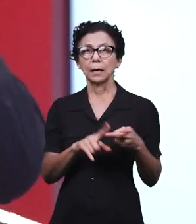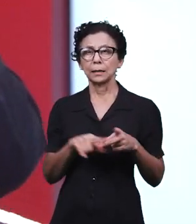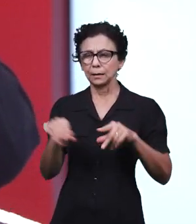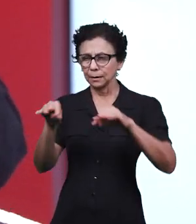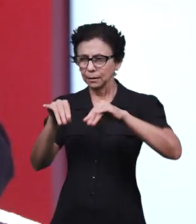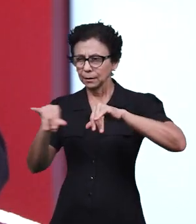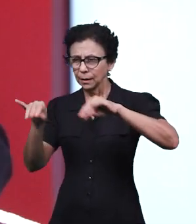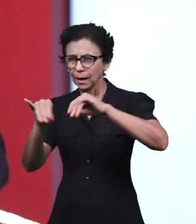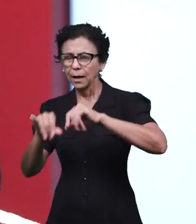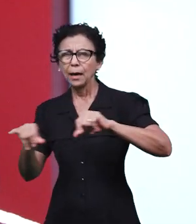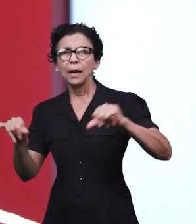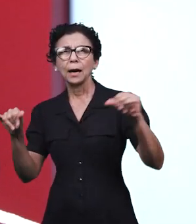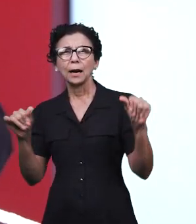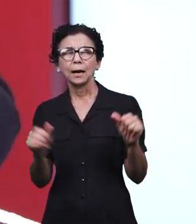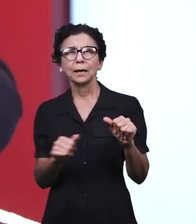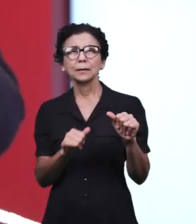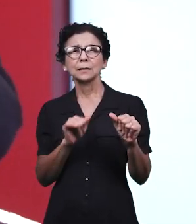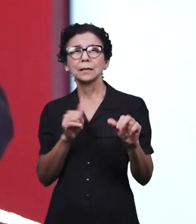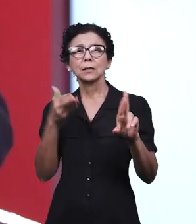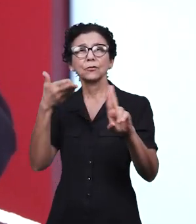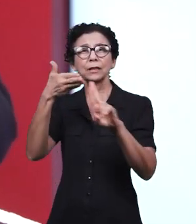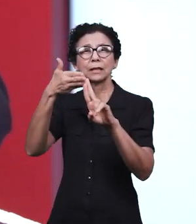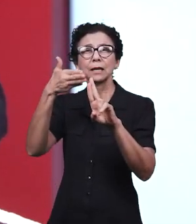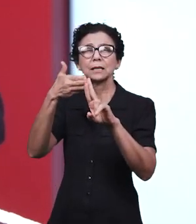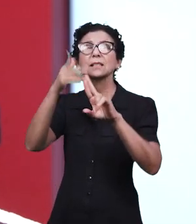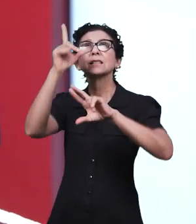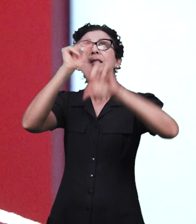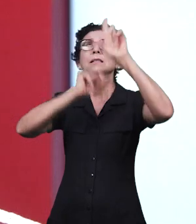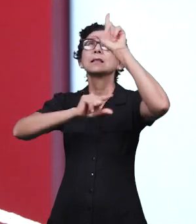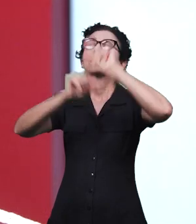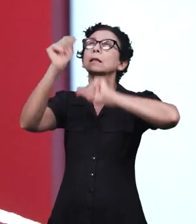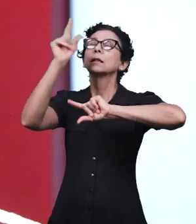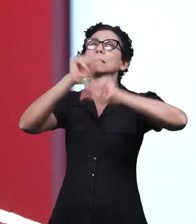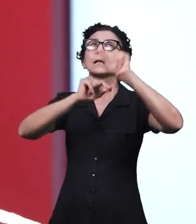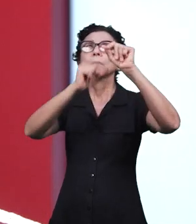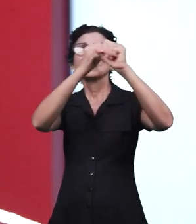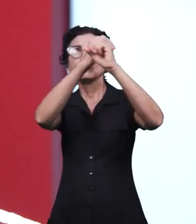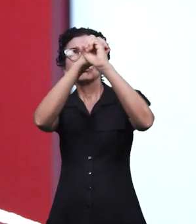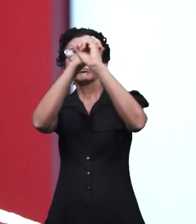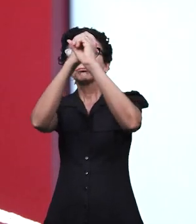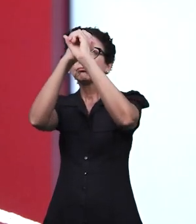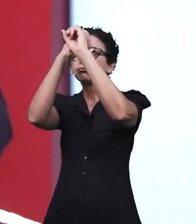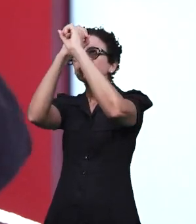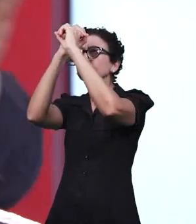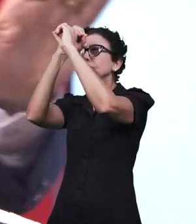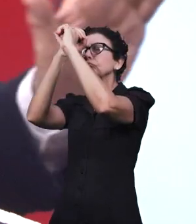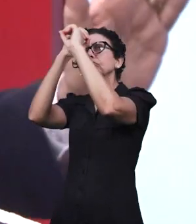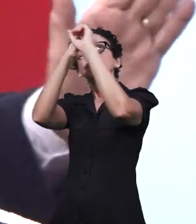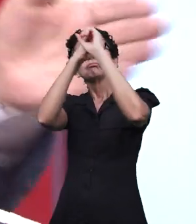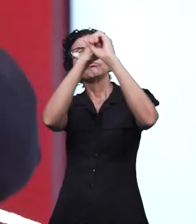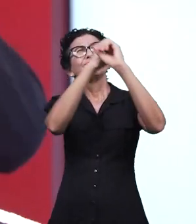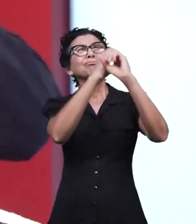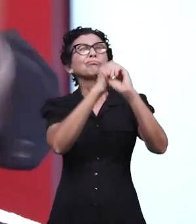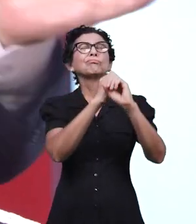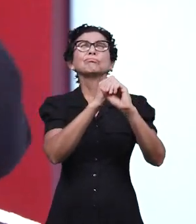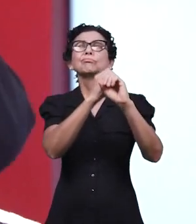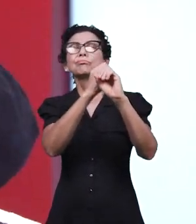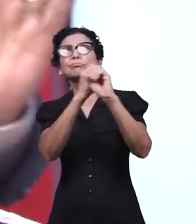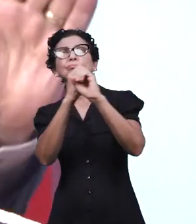a tempestade tão grande que eles começaram a perder o controle